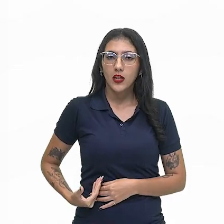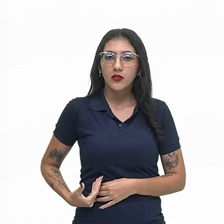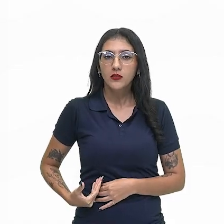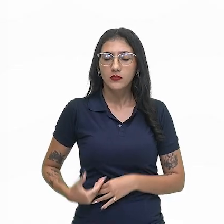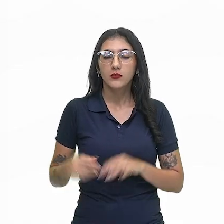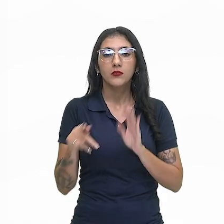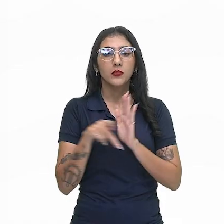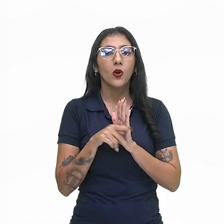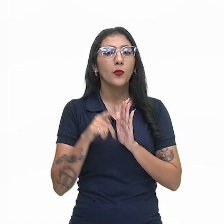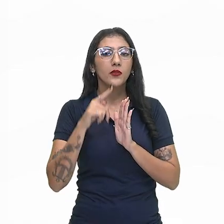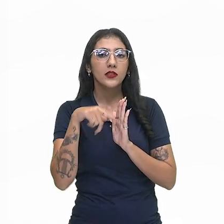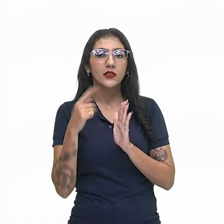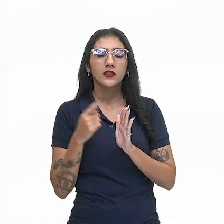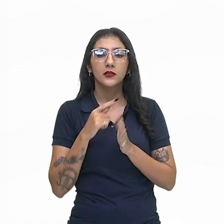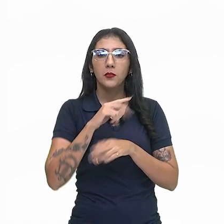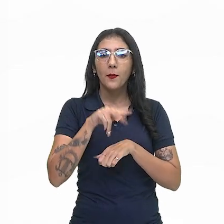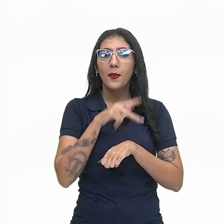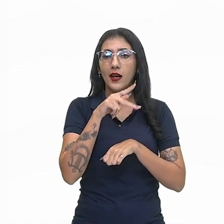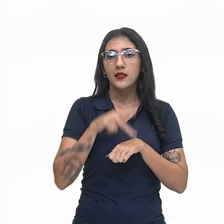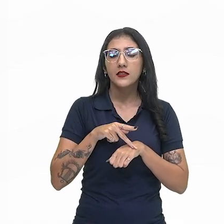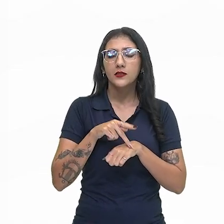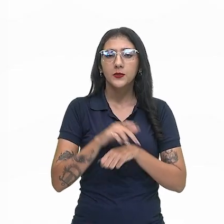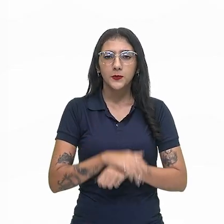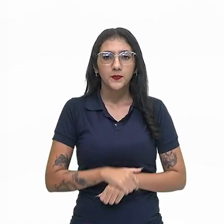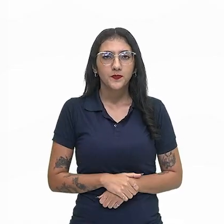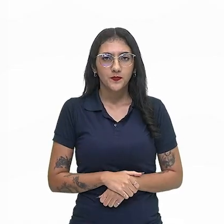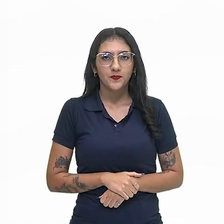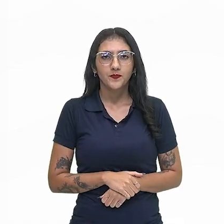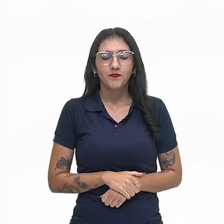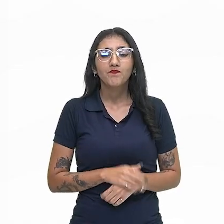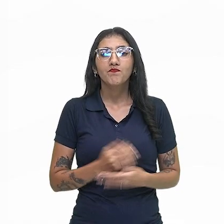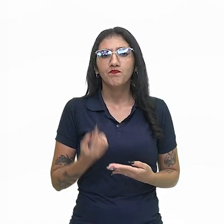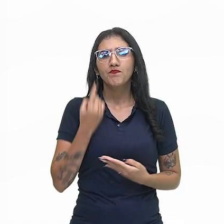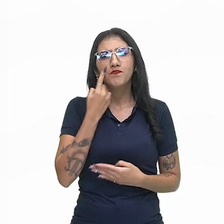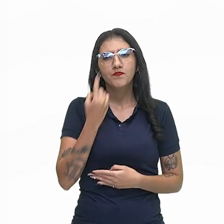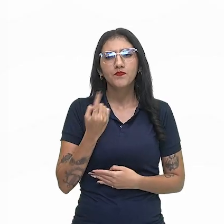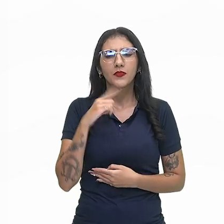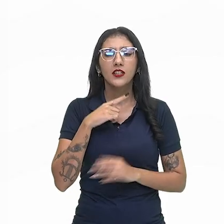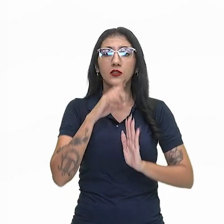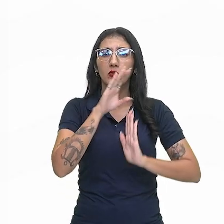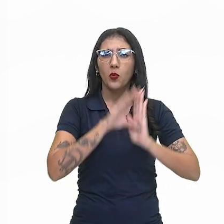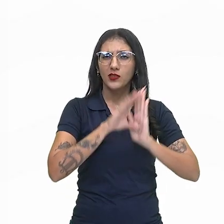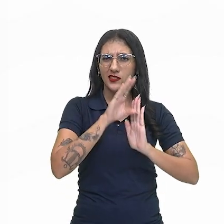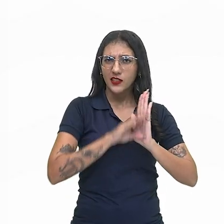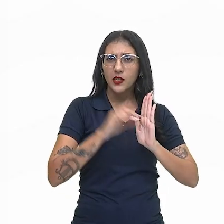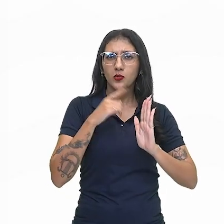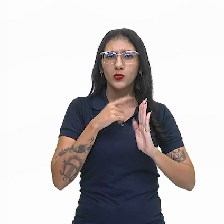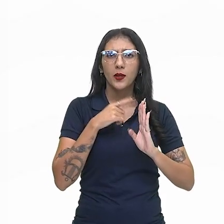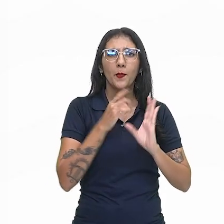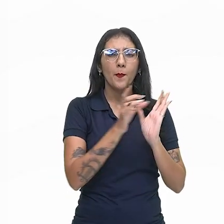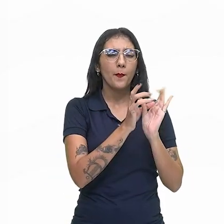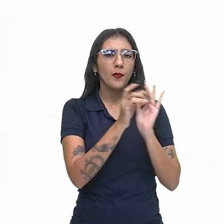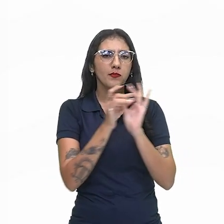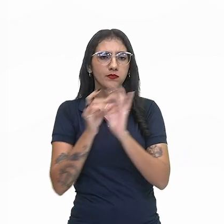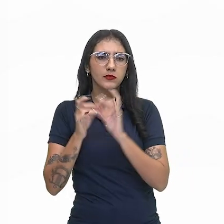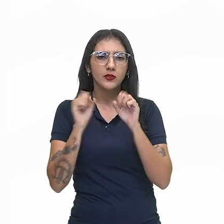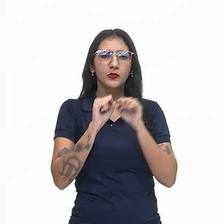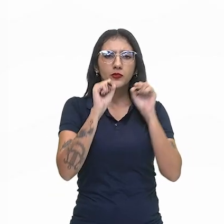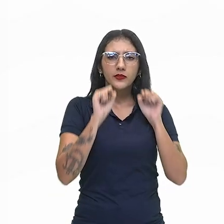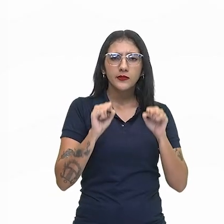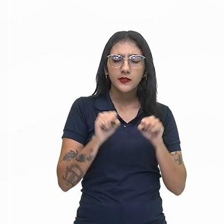estados soberanos. Vejam como esses conceitos estão interligados: sistema de